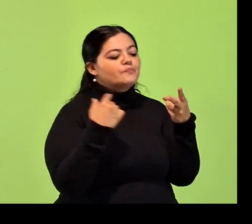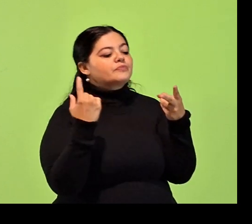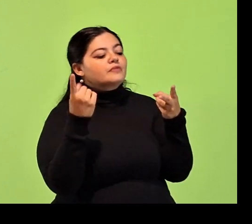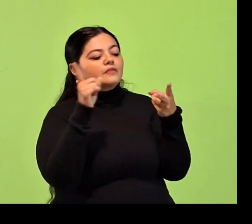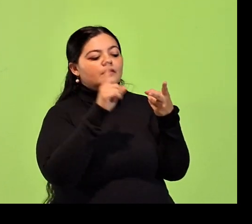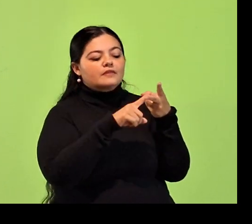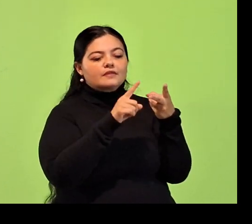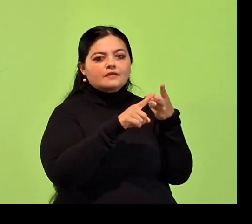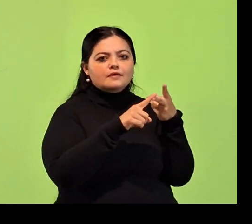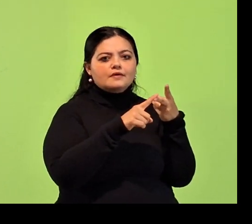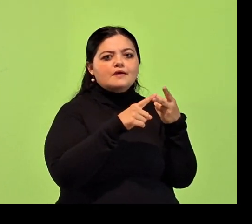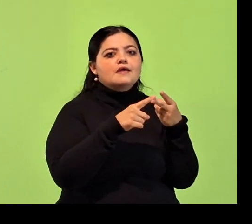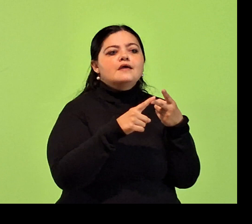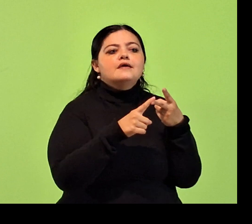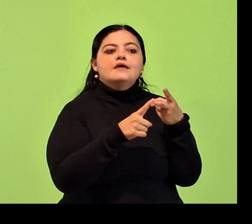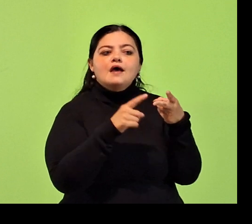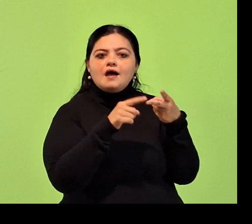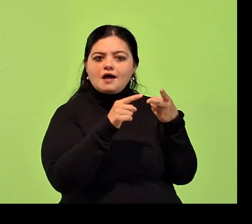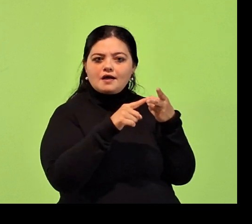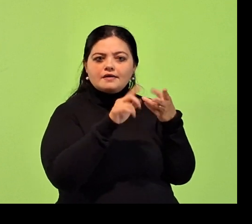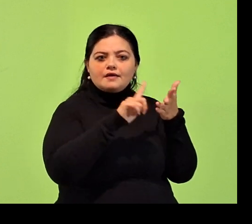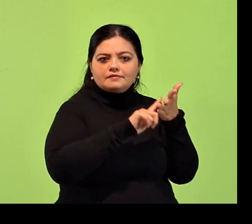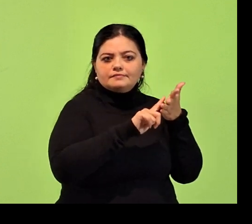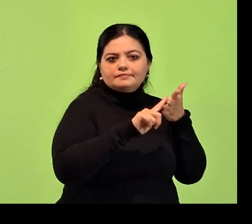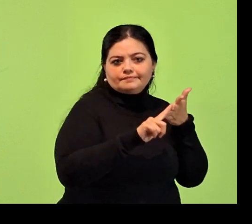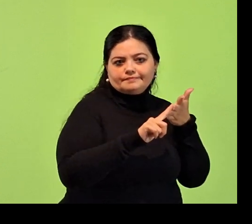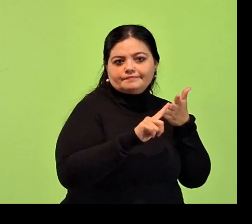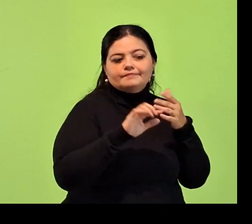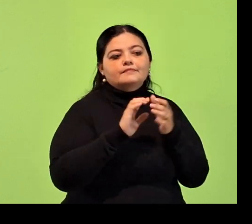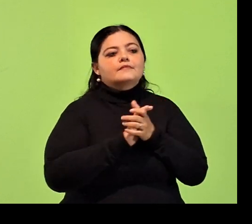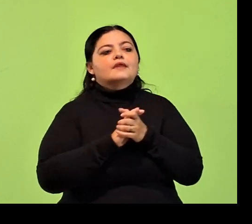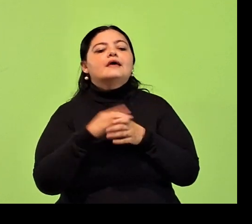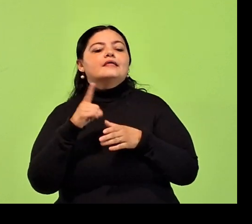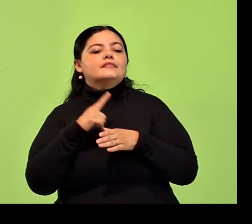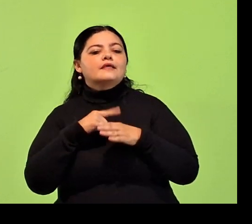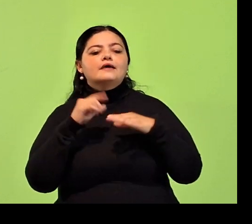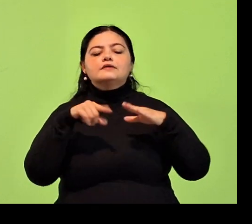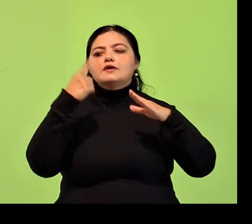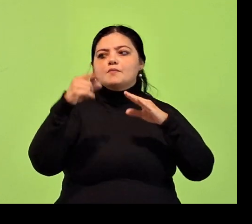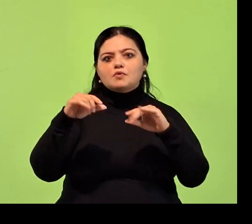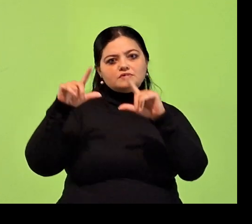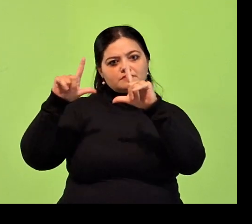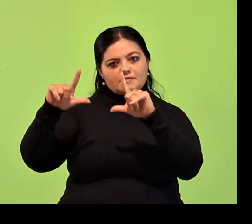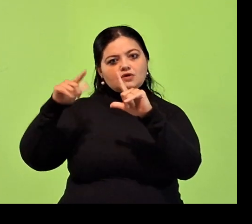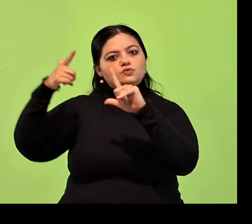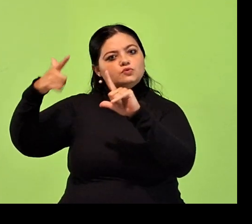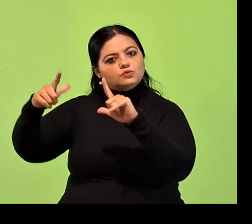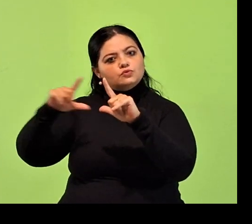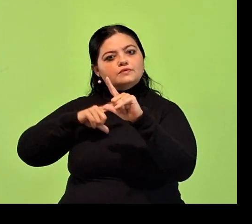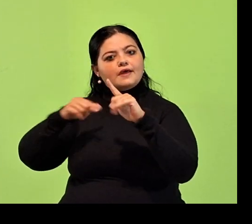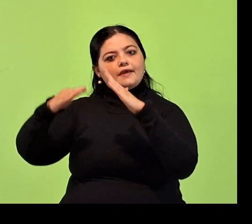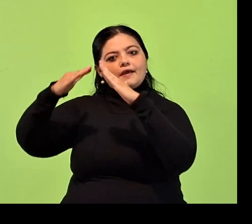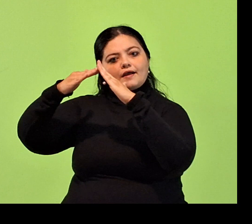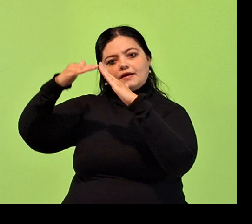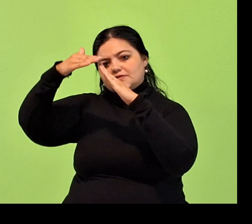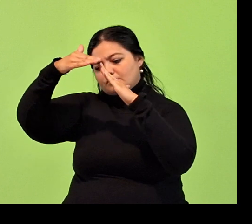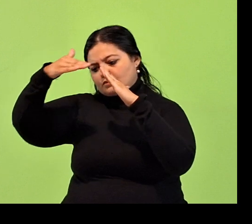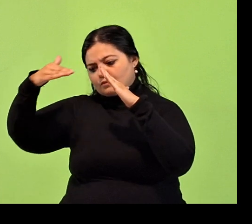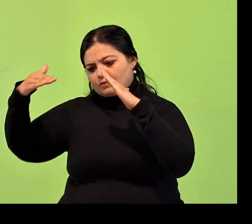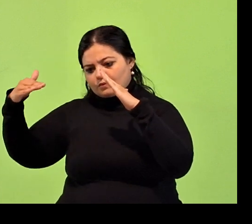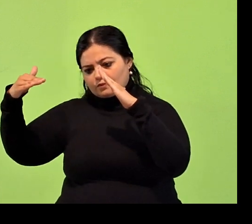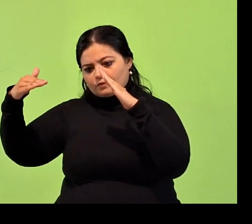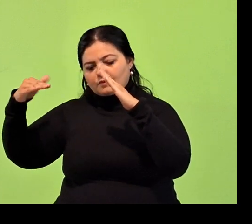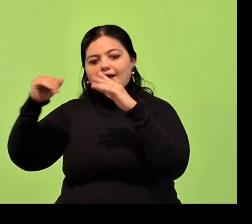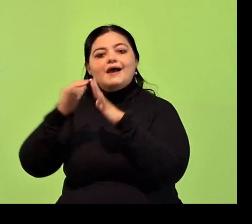de desgraças. A gente tem do outro lado uma imagem de uma fachada de uma casa, onde um dos donos da escola